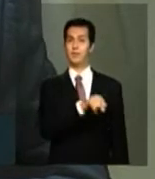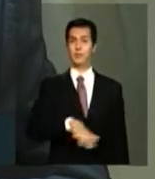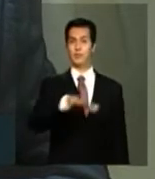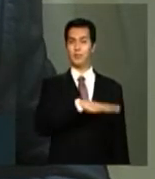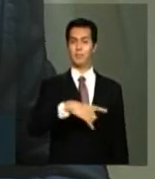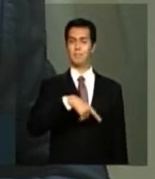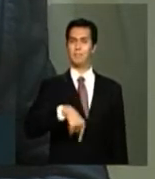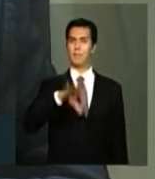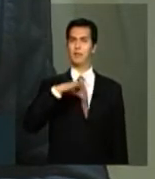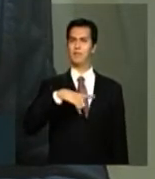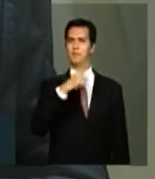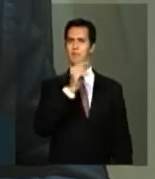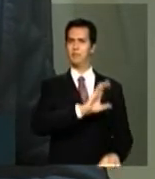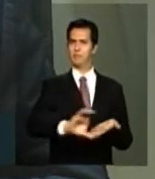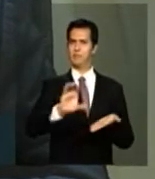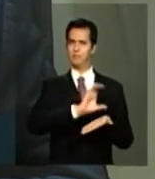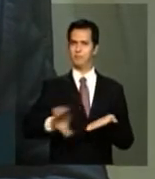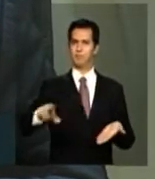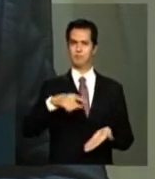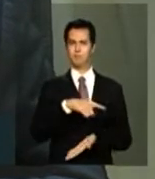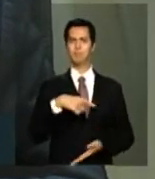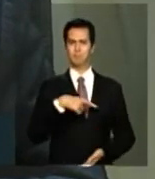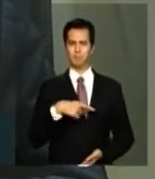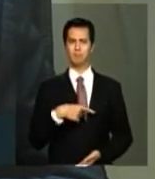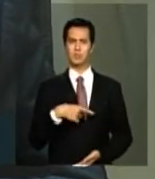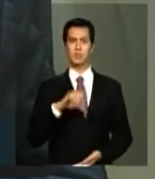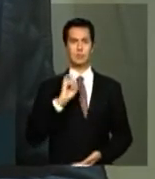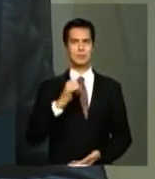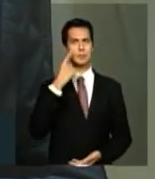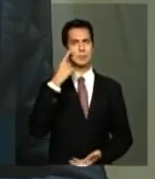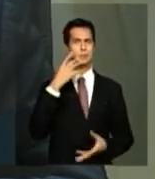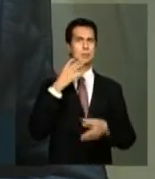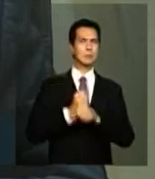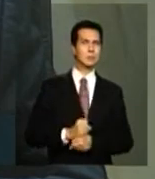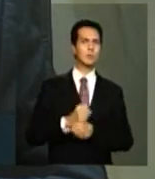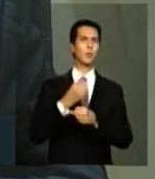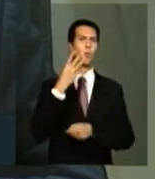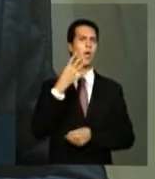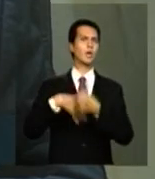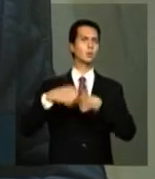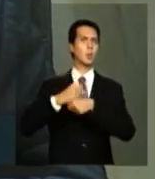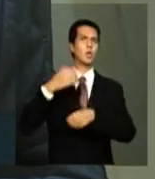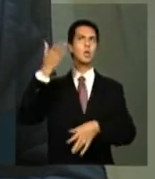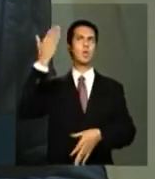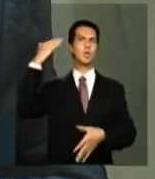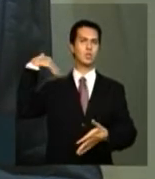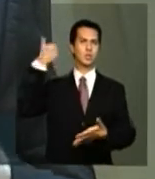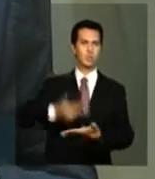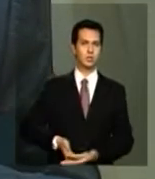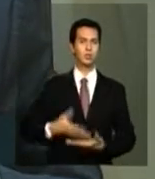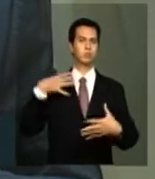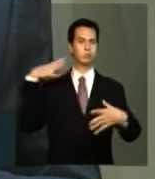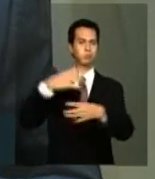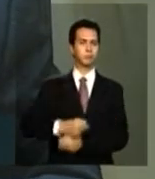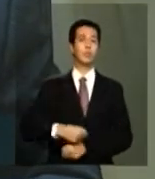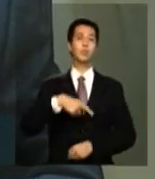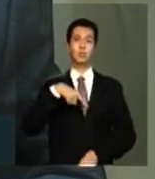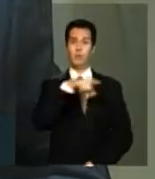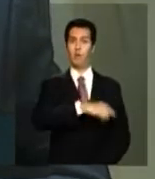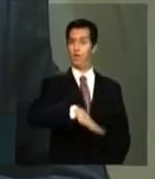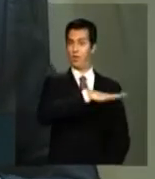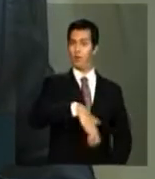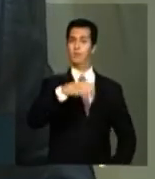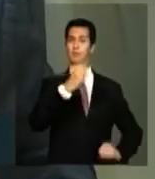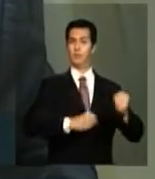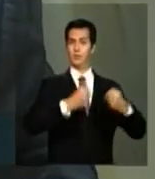investimentos né se nós pegarmos o último quadriênio né Nós é um dos setores que mais fez e mais